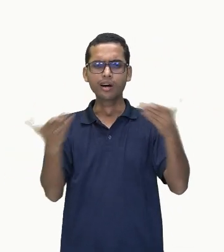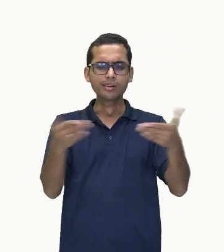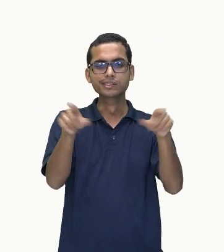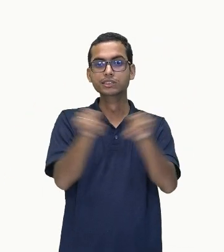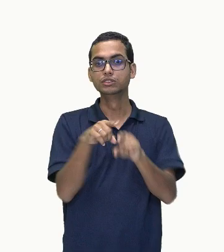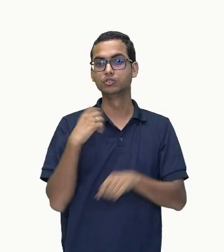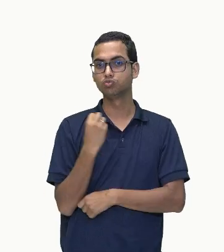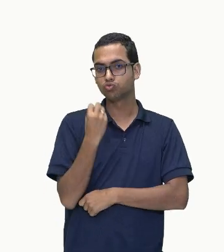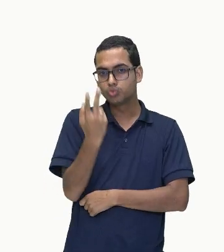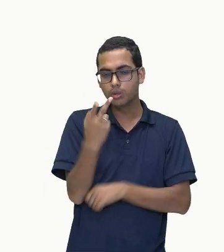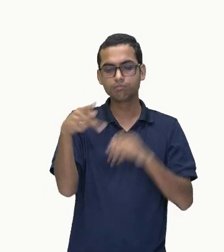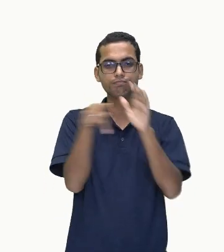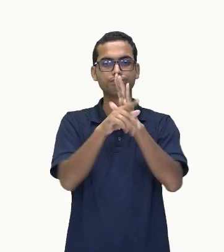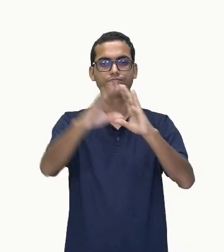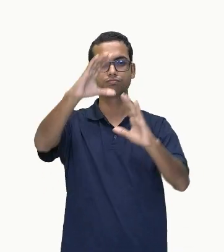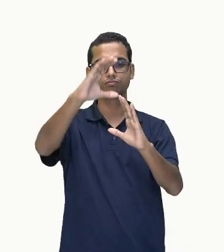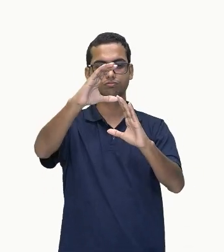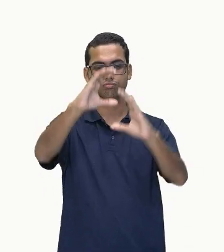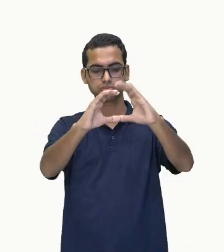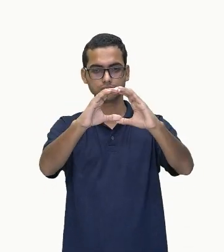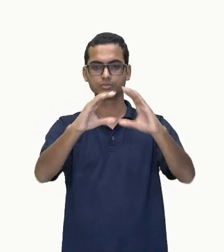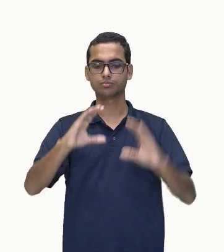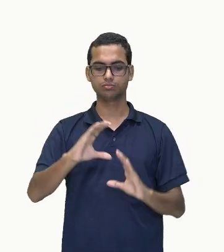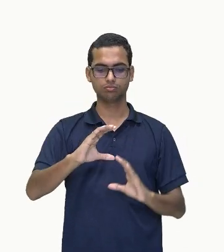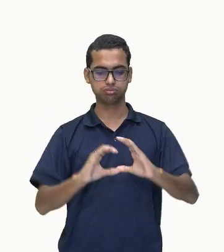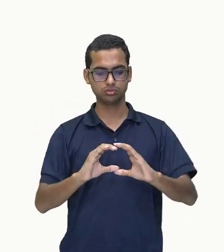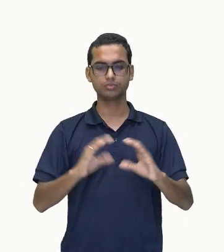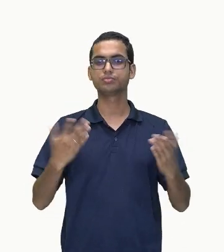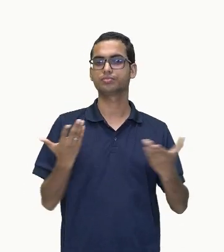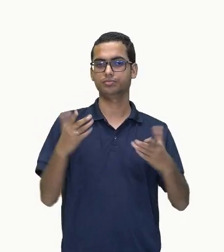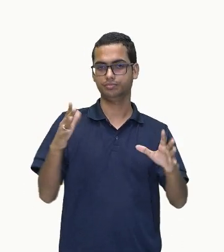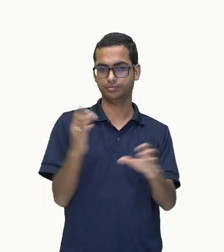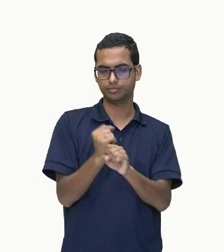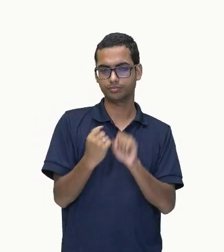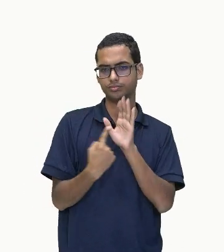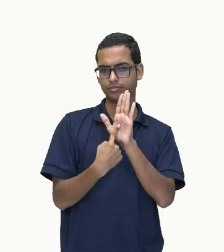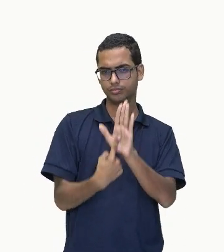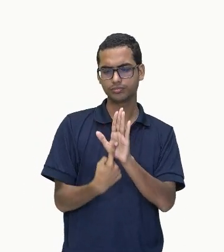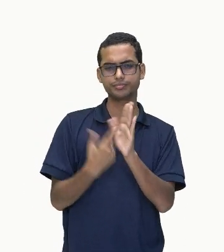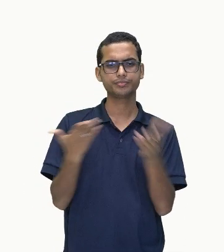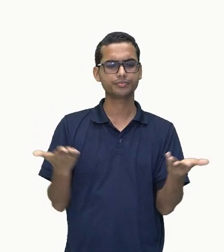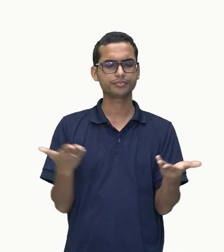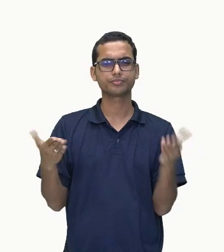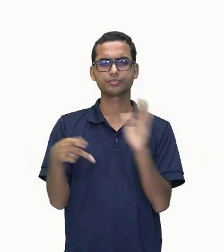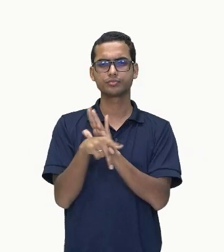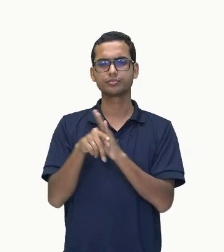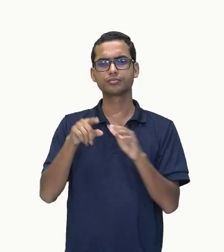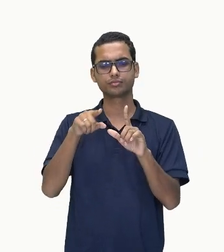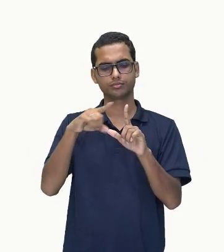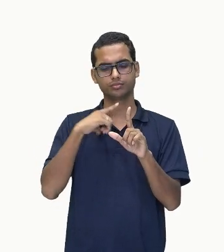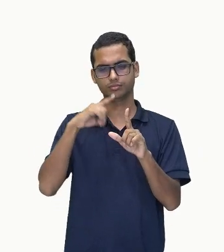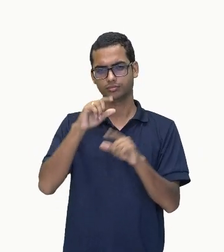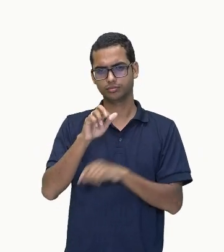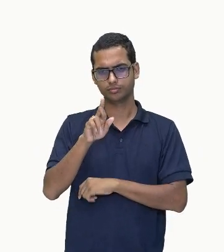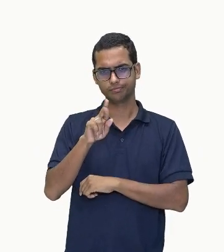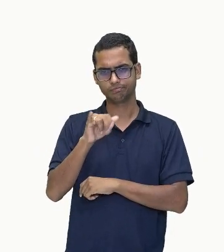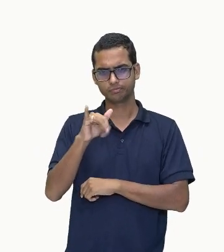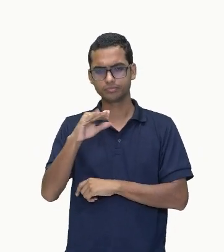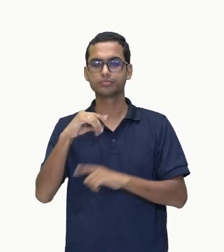ser duas circunferências, o nosso raio será dividido ao meio também,